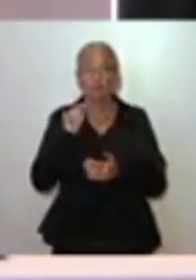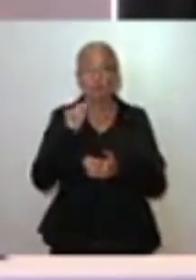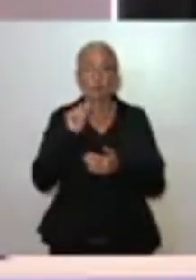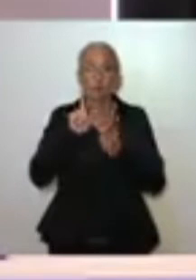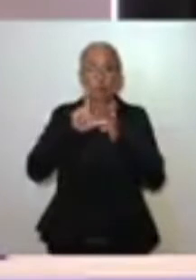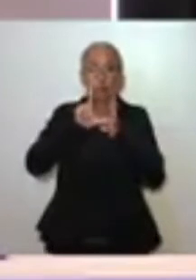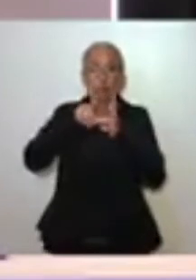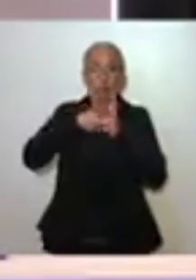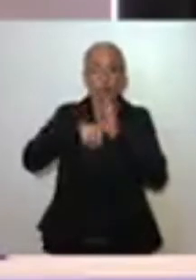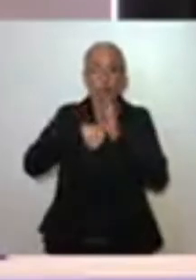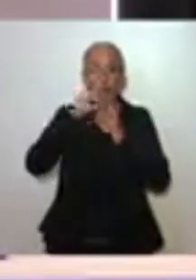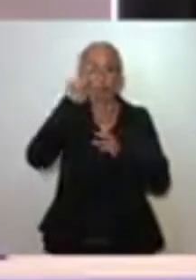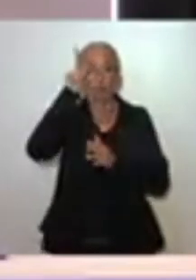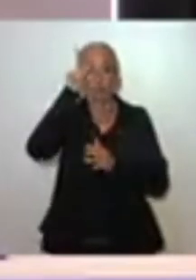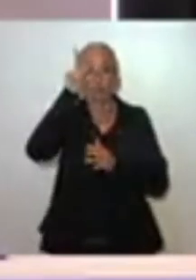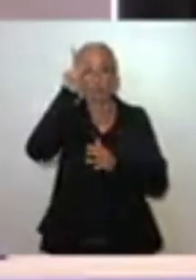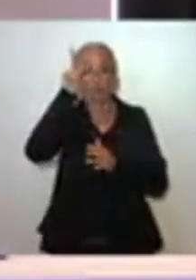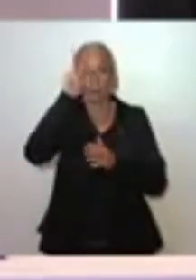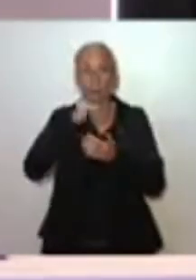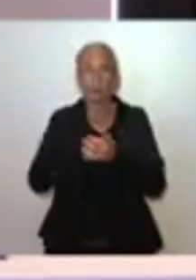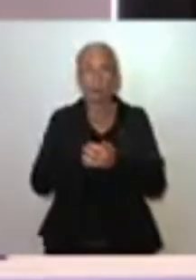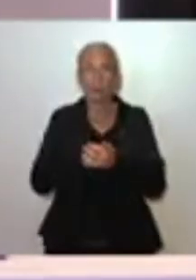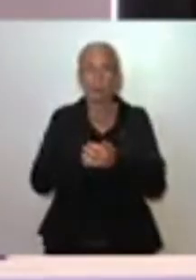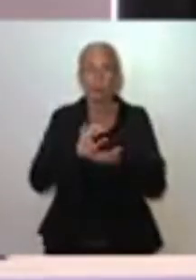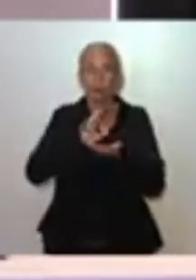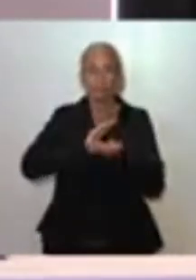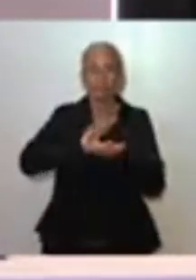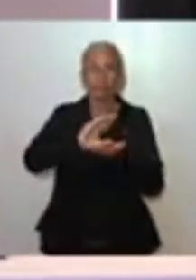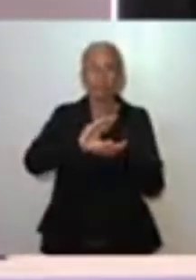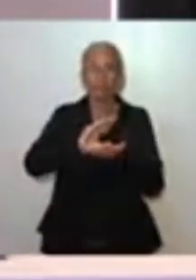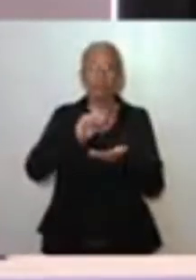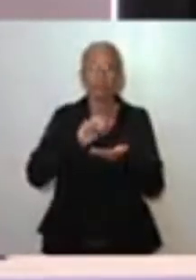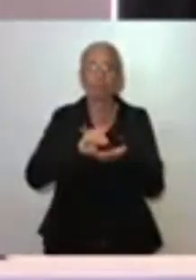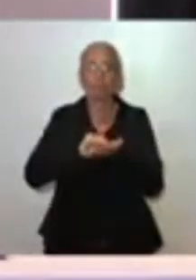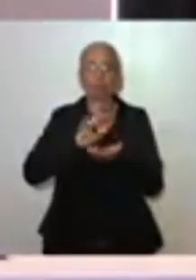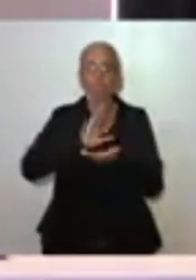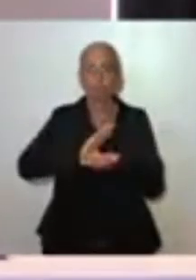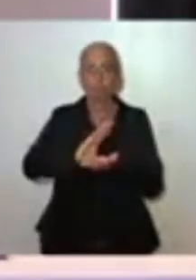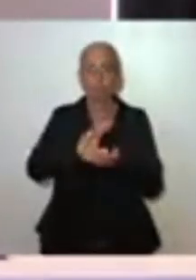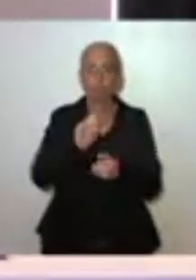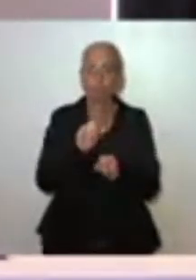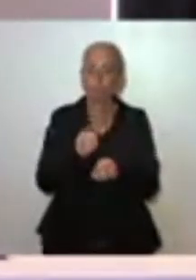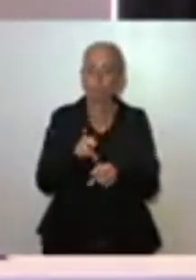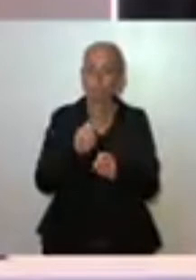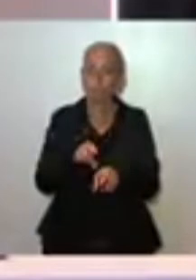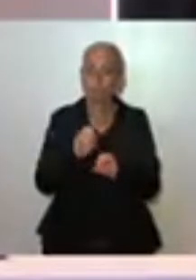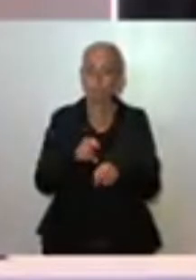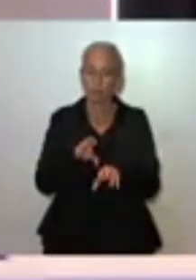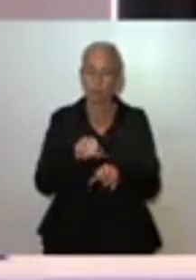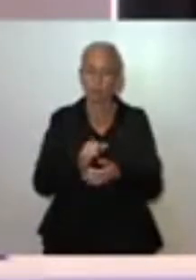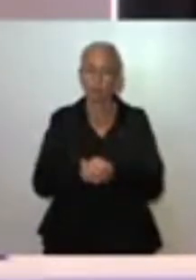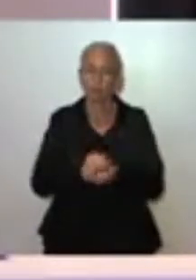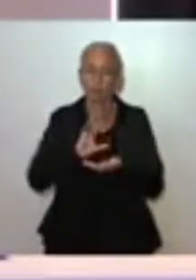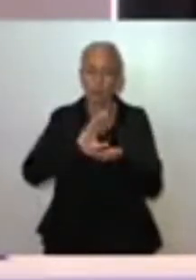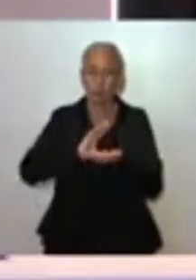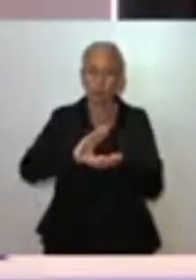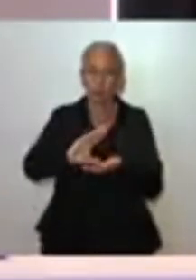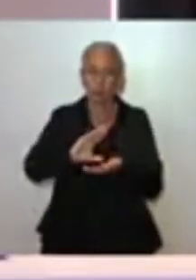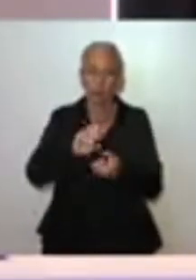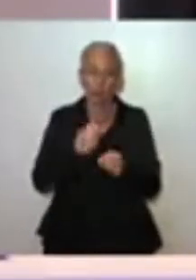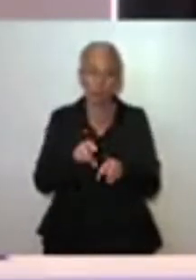atrasou na história foi o não investimento suficiente e adequado em educação e sobretudo em Educação